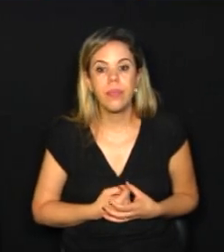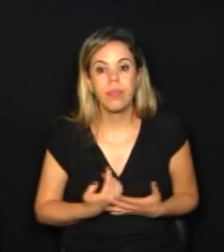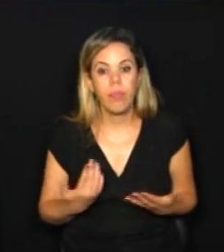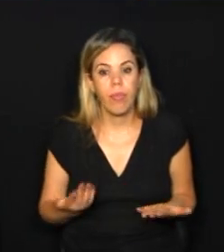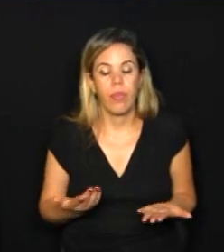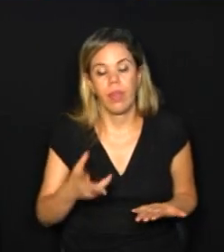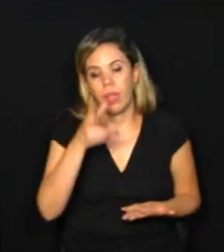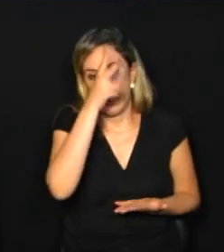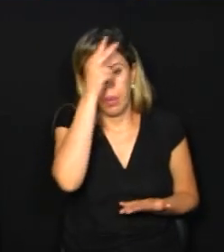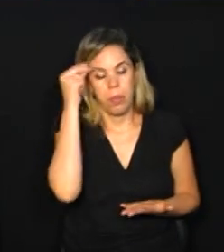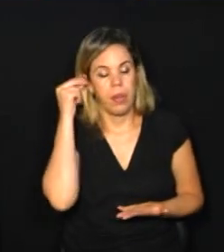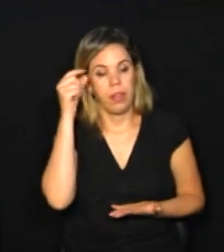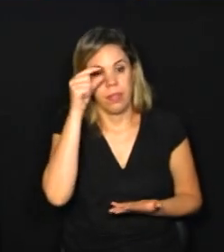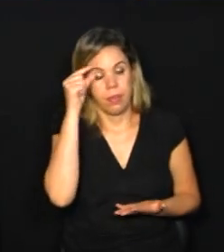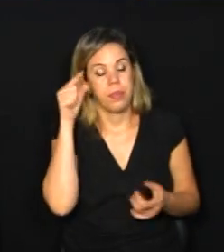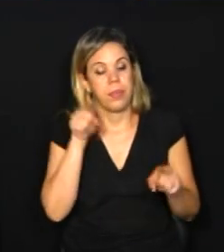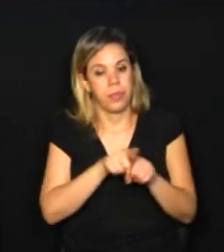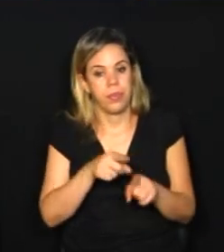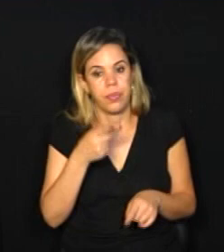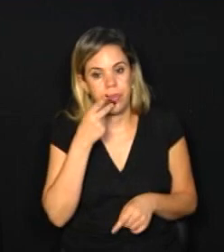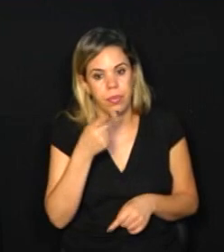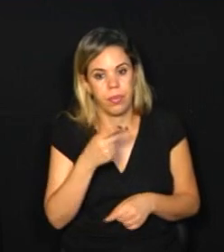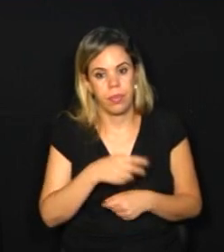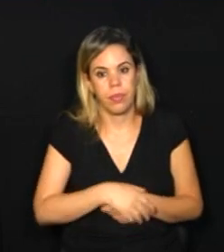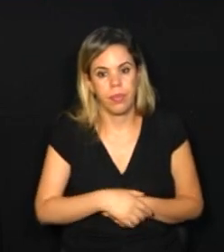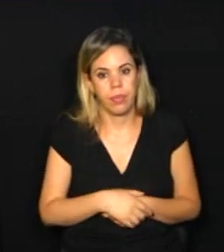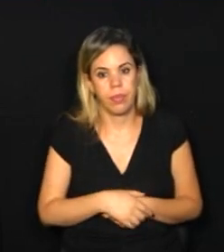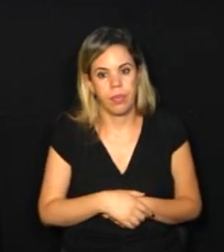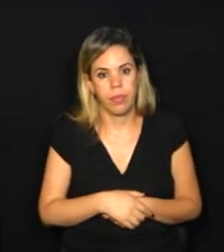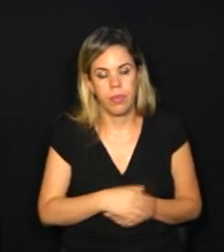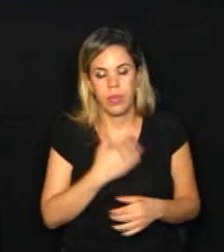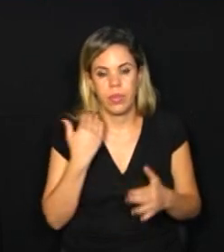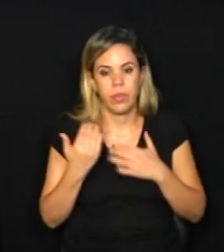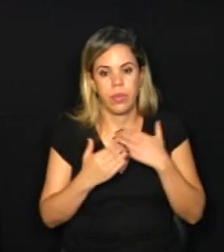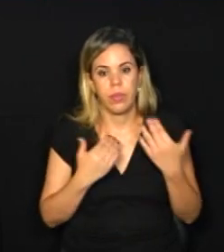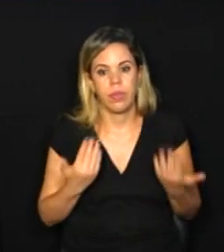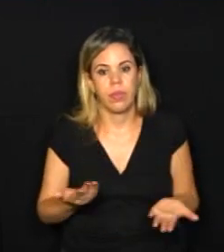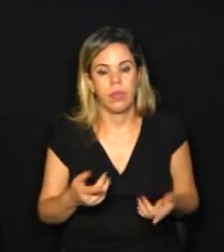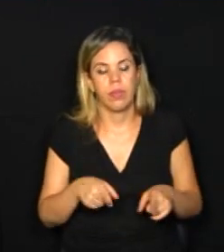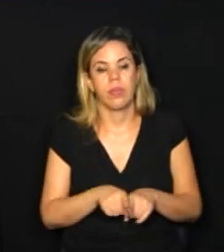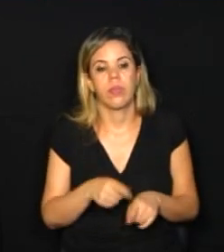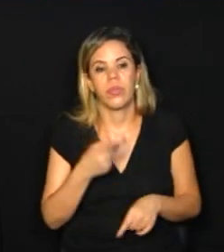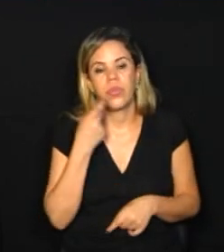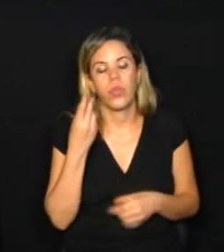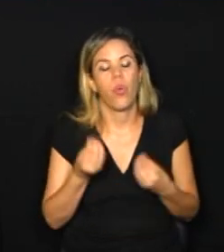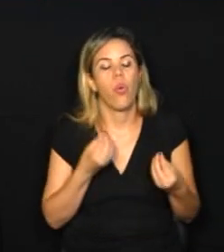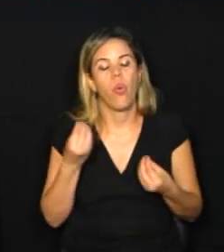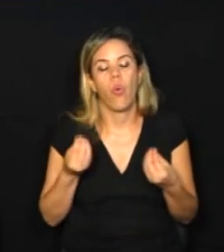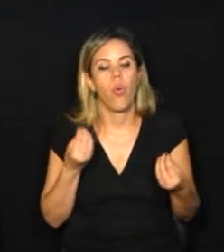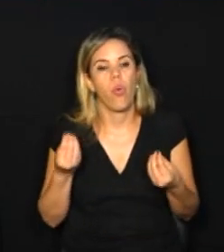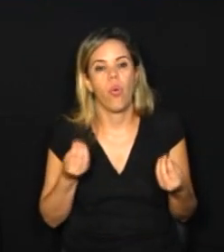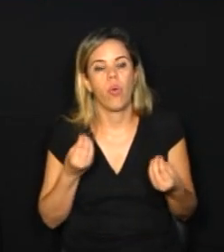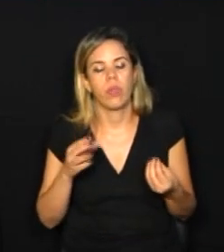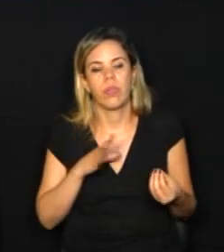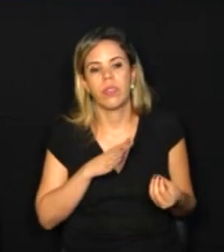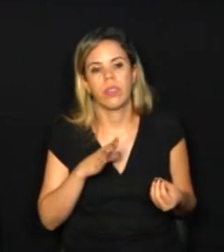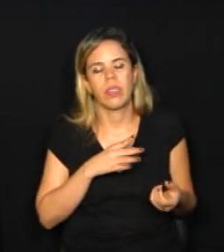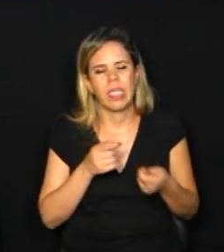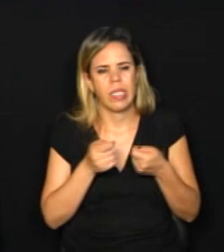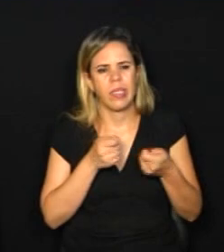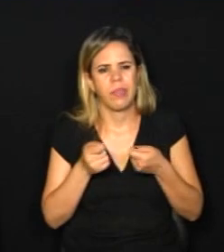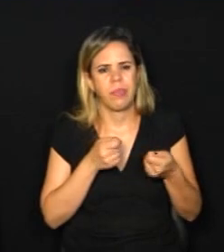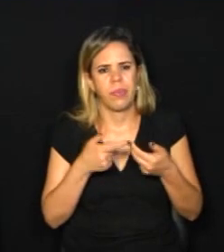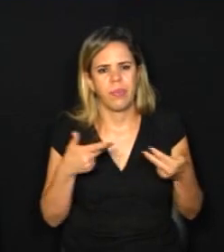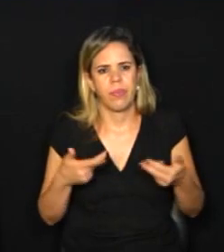E o prefeito Jonas Donizete também falou dessa questão das mortes e também de como a cidade tem lidado com